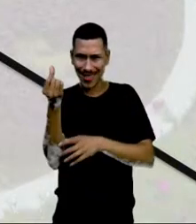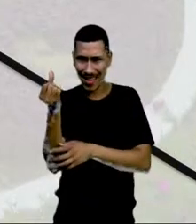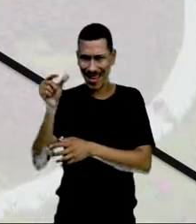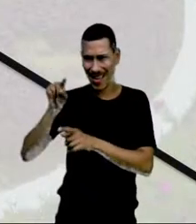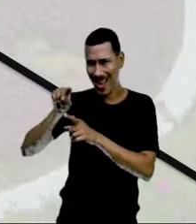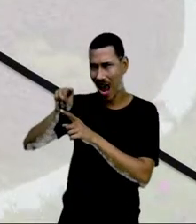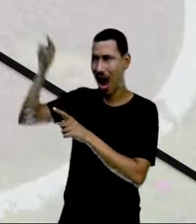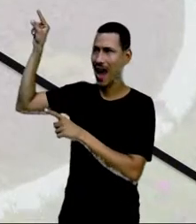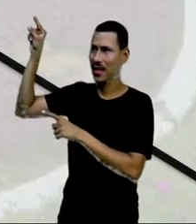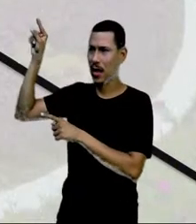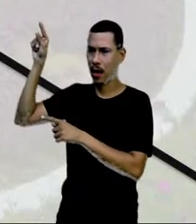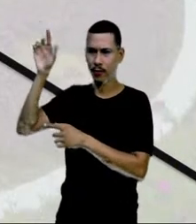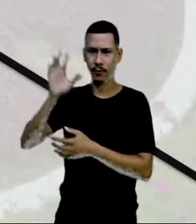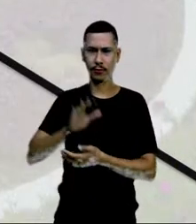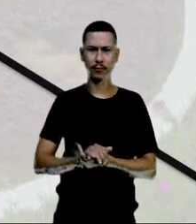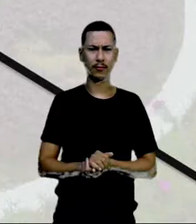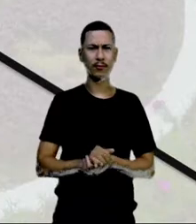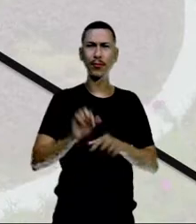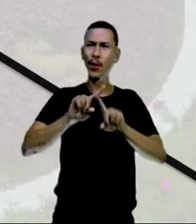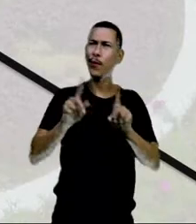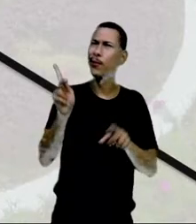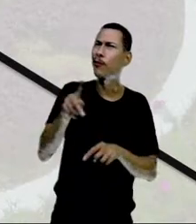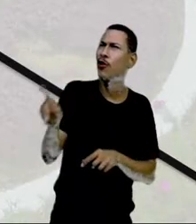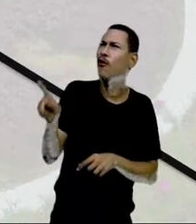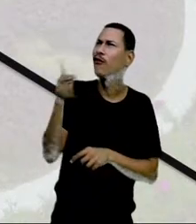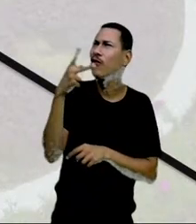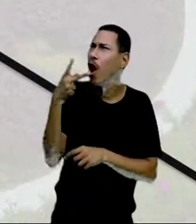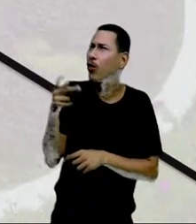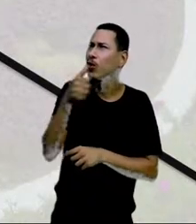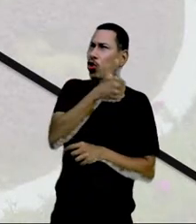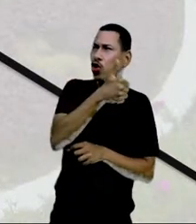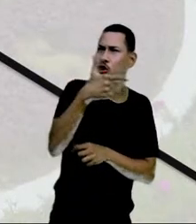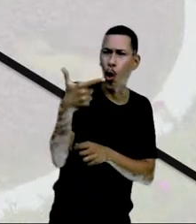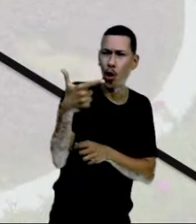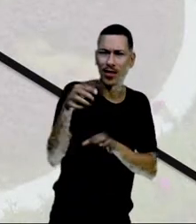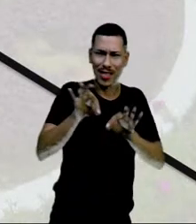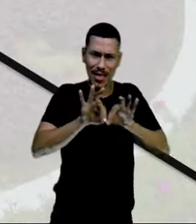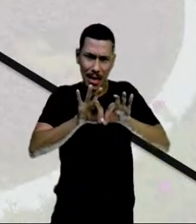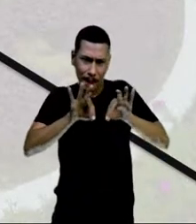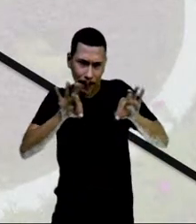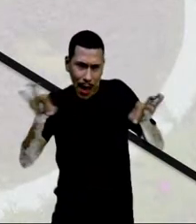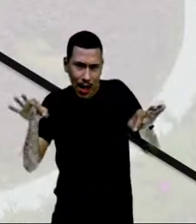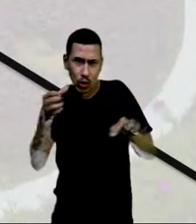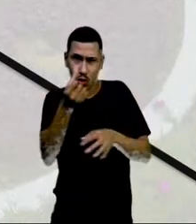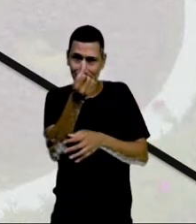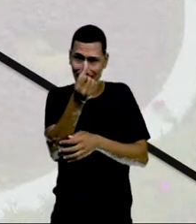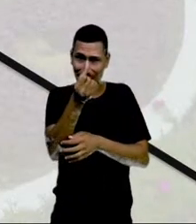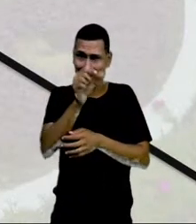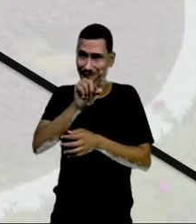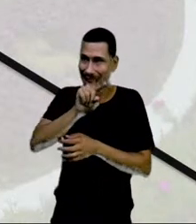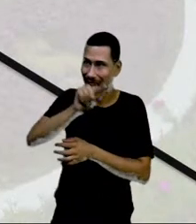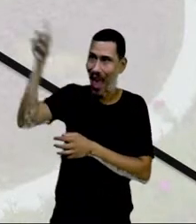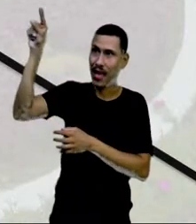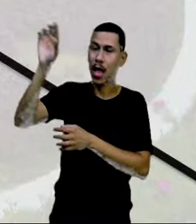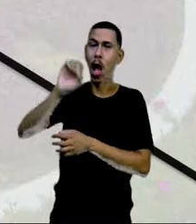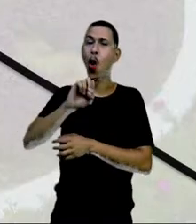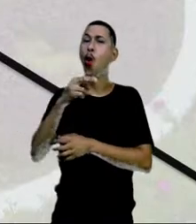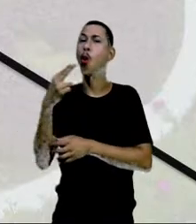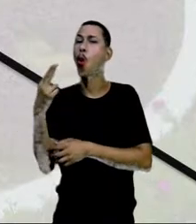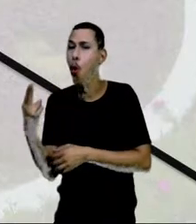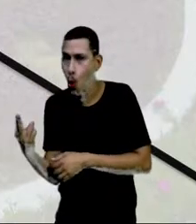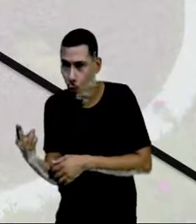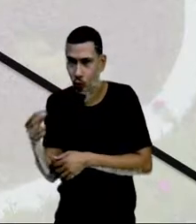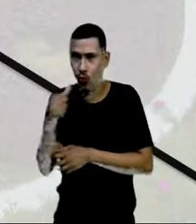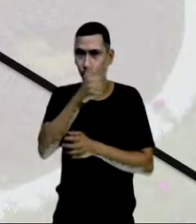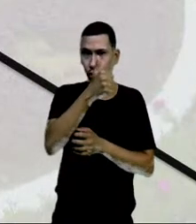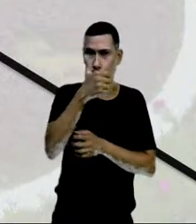estão delimitando. Mas professor, o senhor falou 12 espaços e 6 retas? Ou 12 semi-retas.